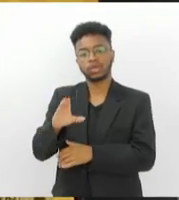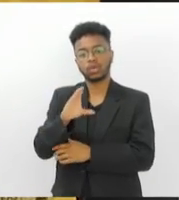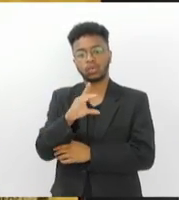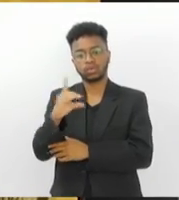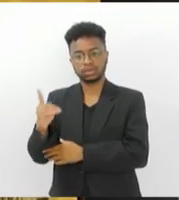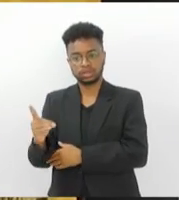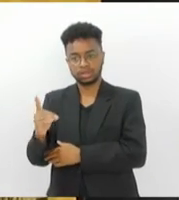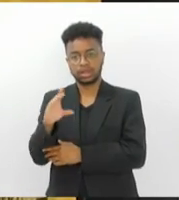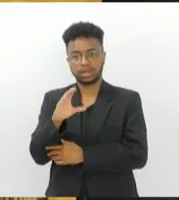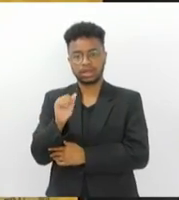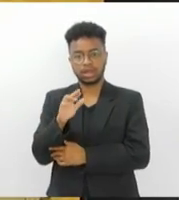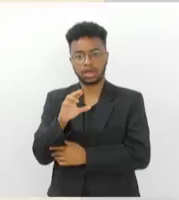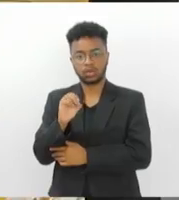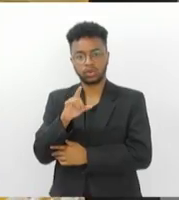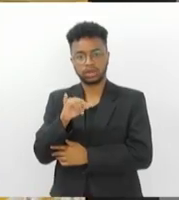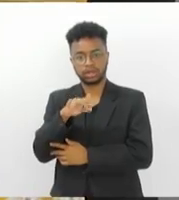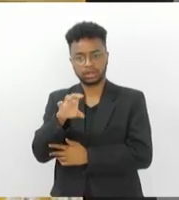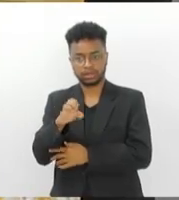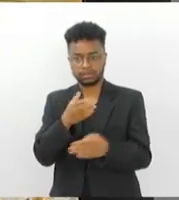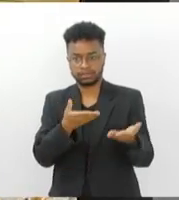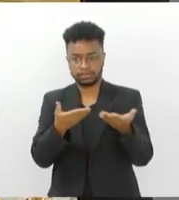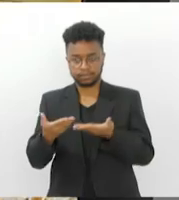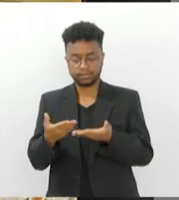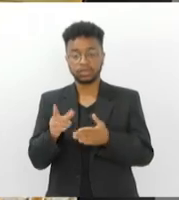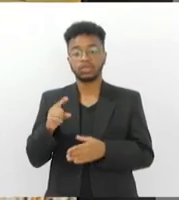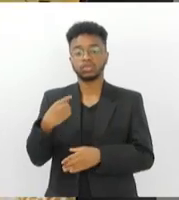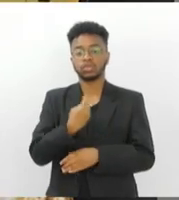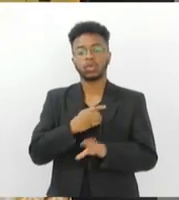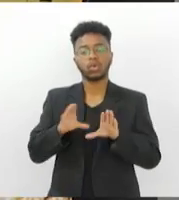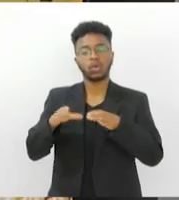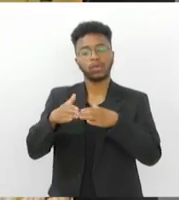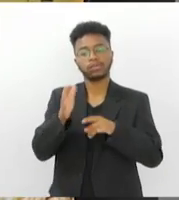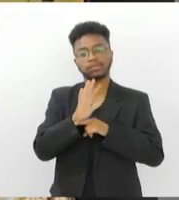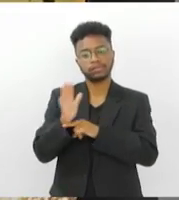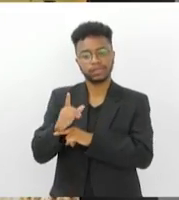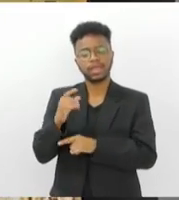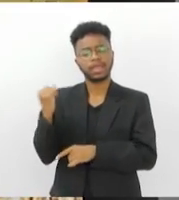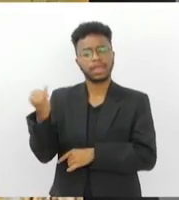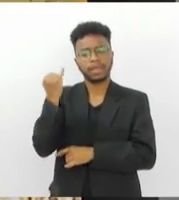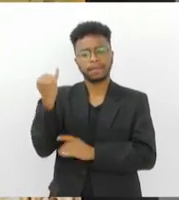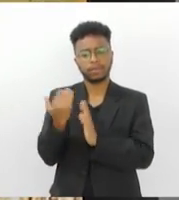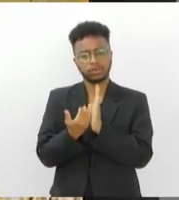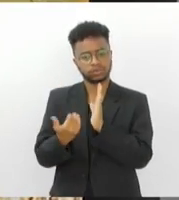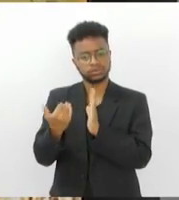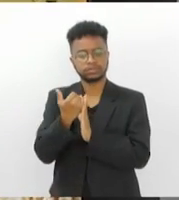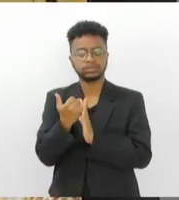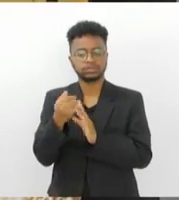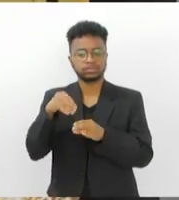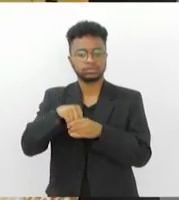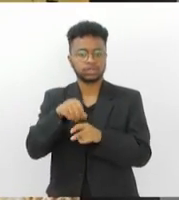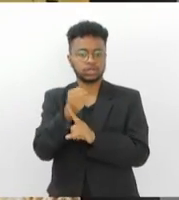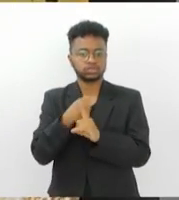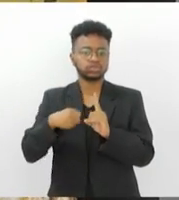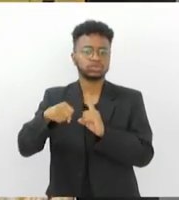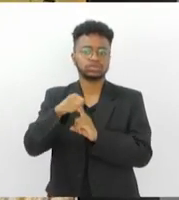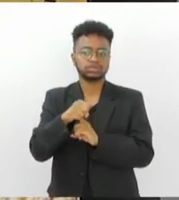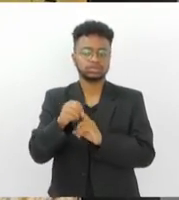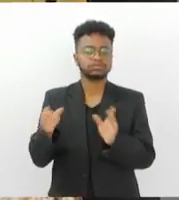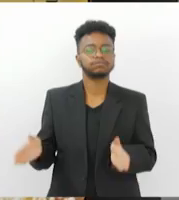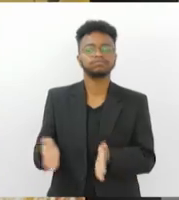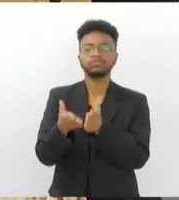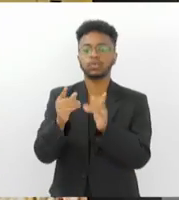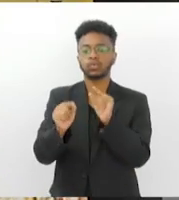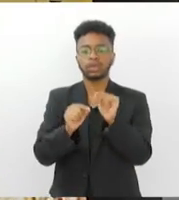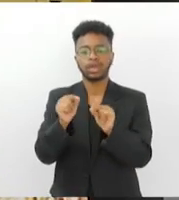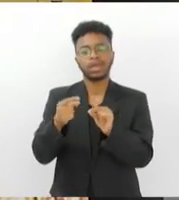alciones faz o convite Cine Clube ccer Ele tem uma importância fundamental na sociedade que é estimular o